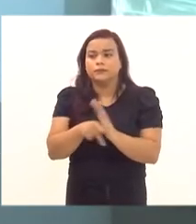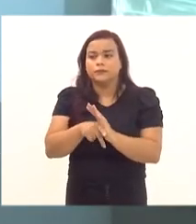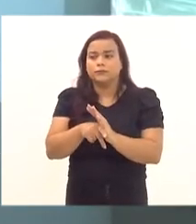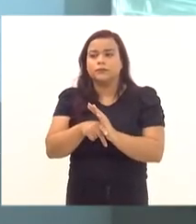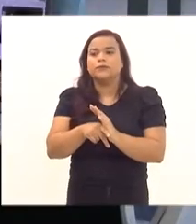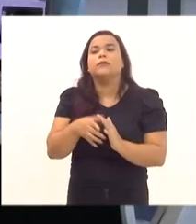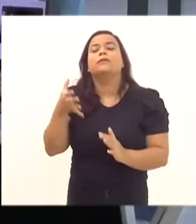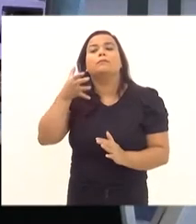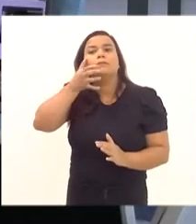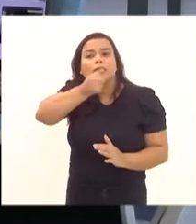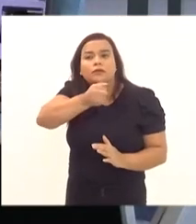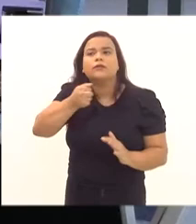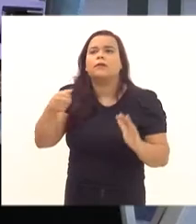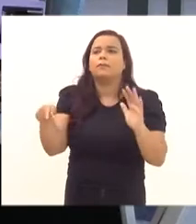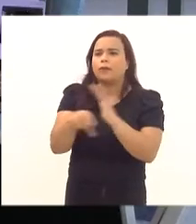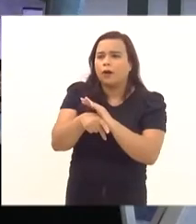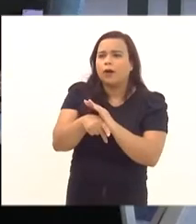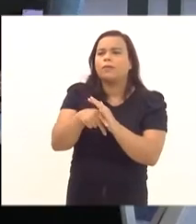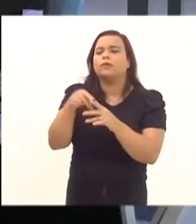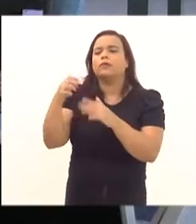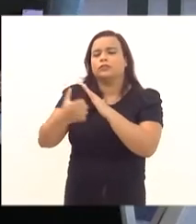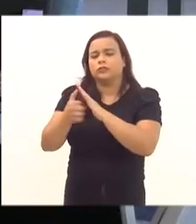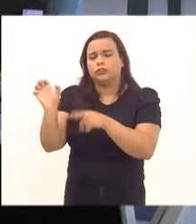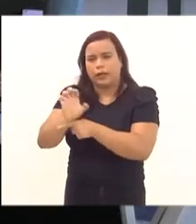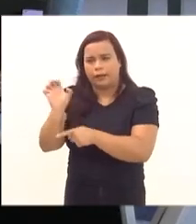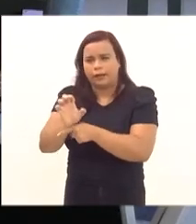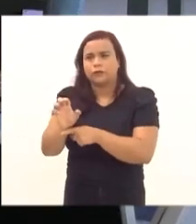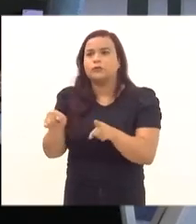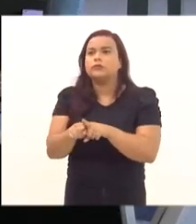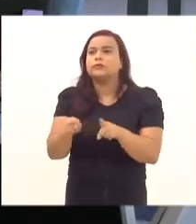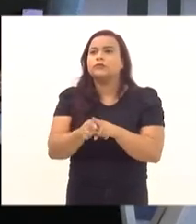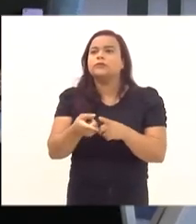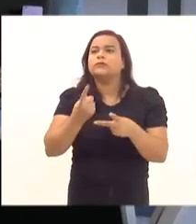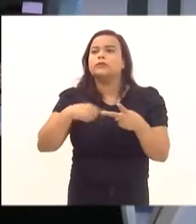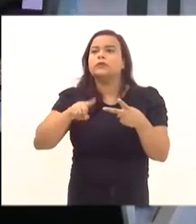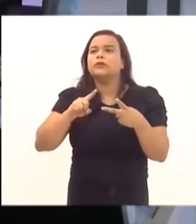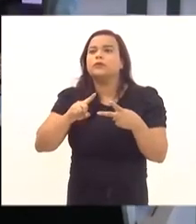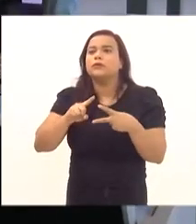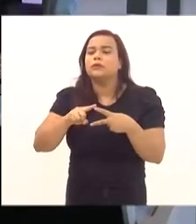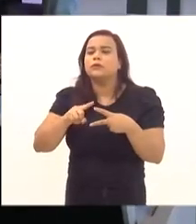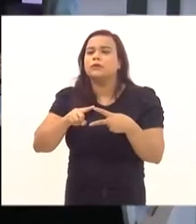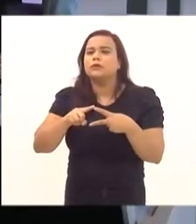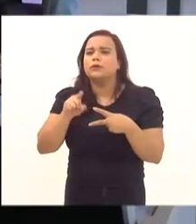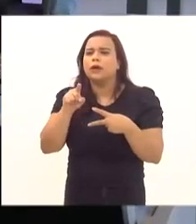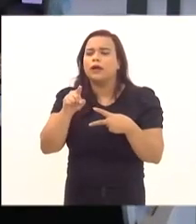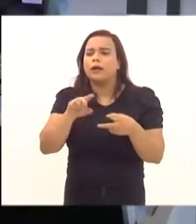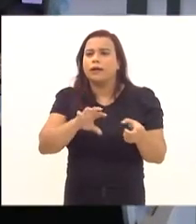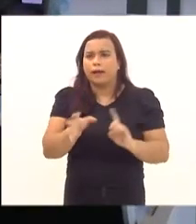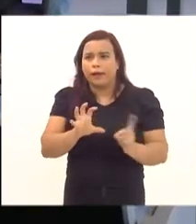FM Oi Jaque Wine acaba no pro próximo ano